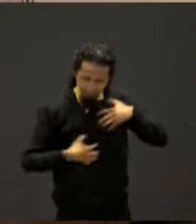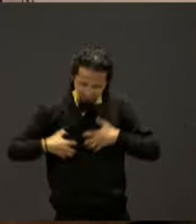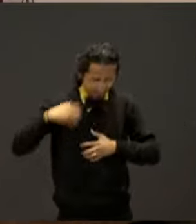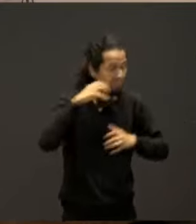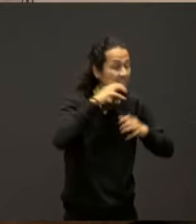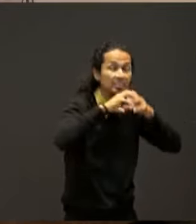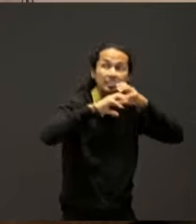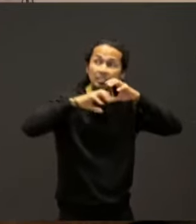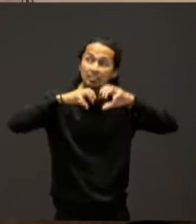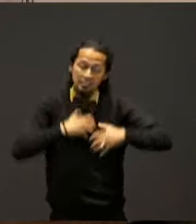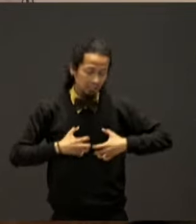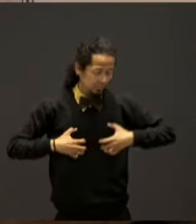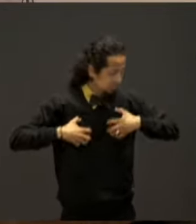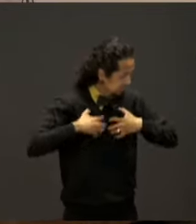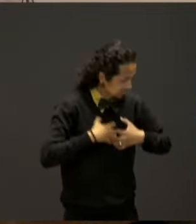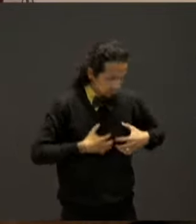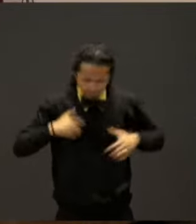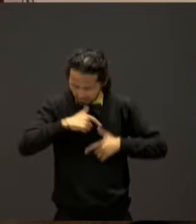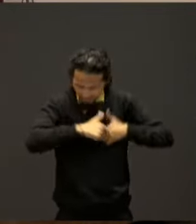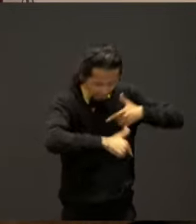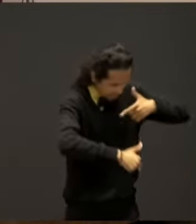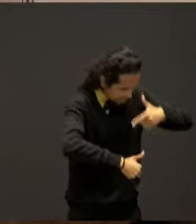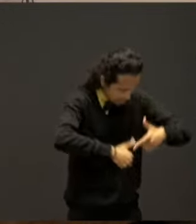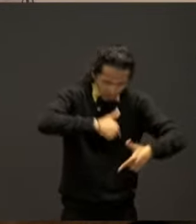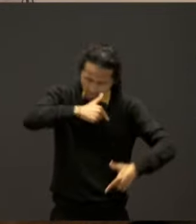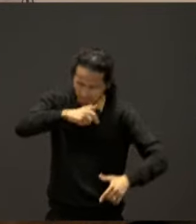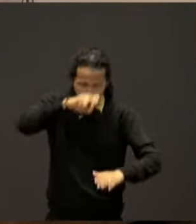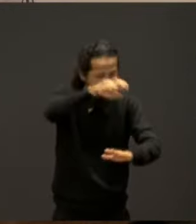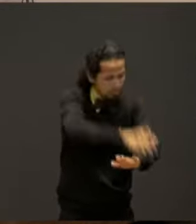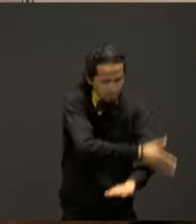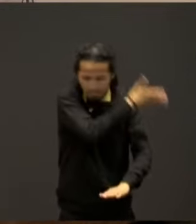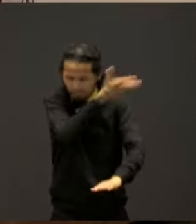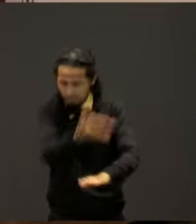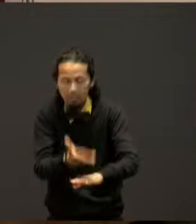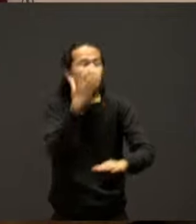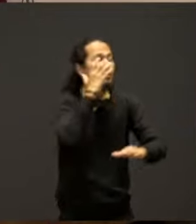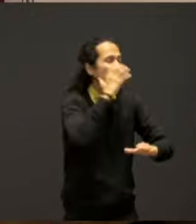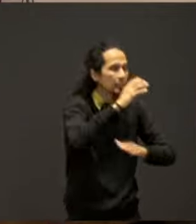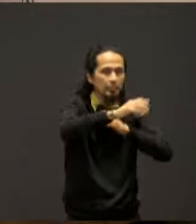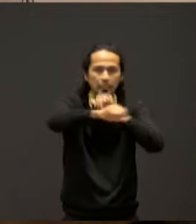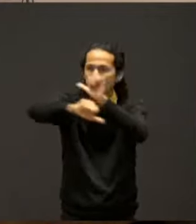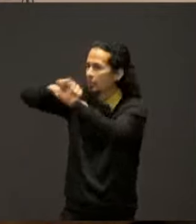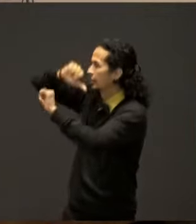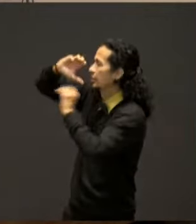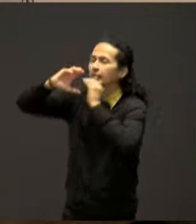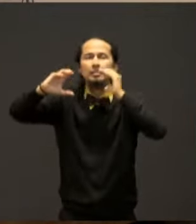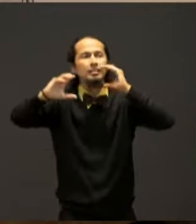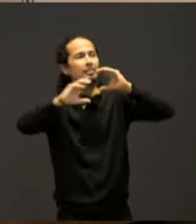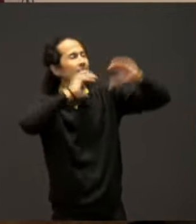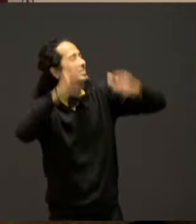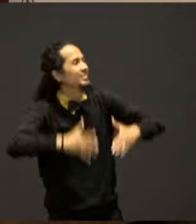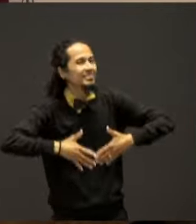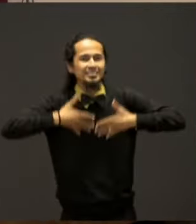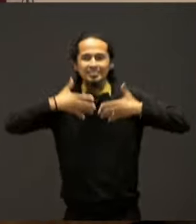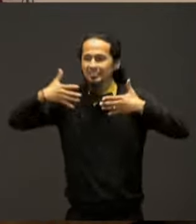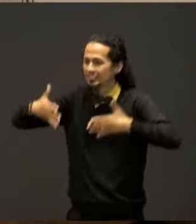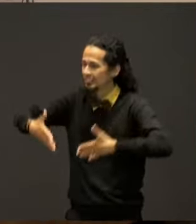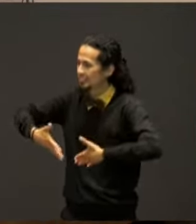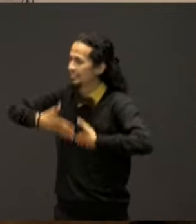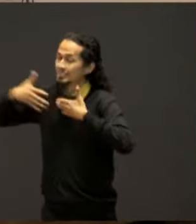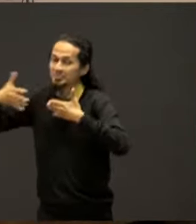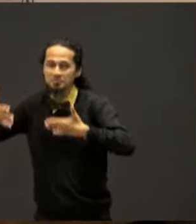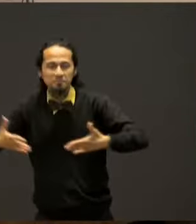trabalhador. E esse canto que devia ser um canto de alegria, só